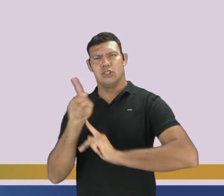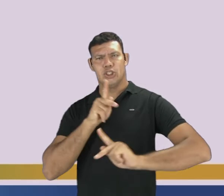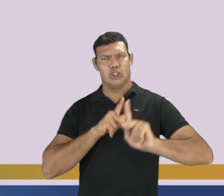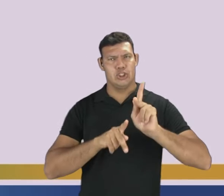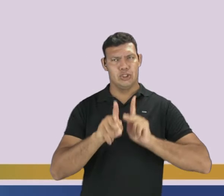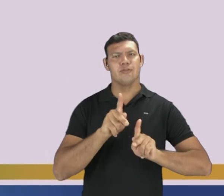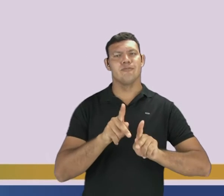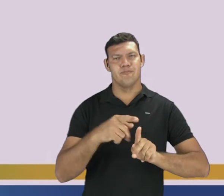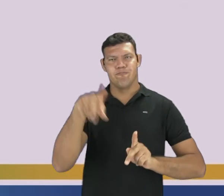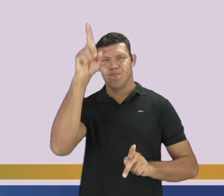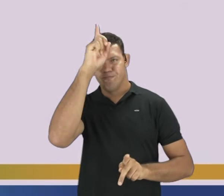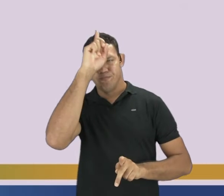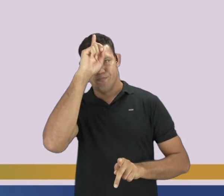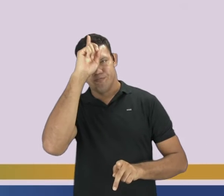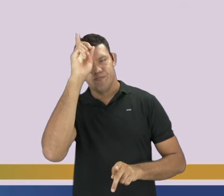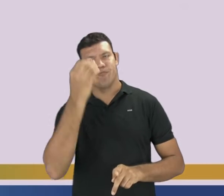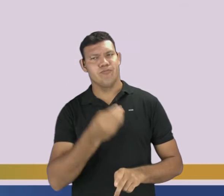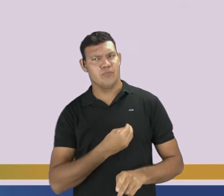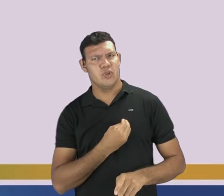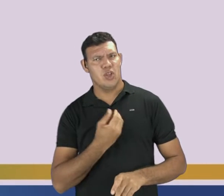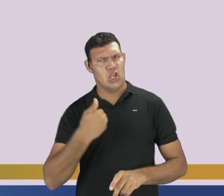adulta, está vivendo por mais tempo.